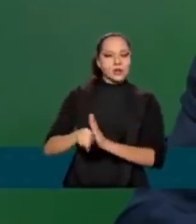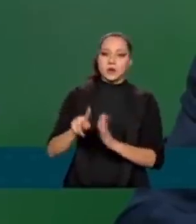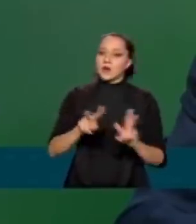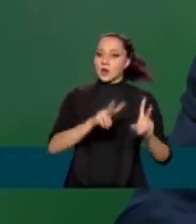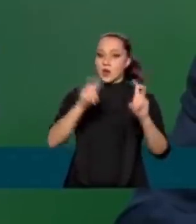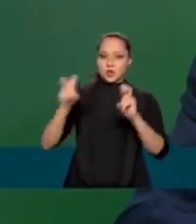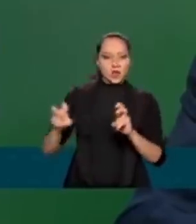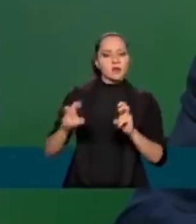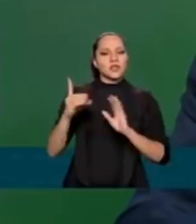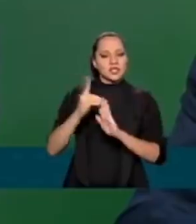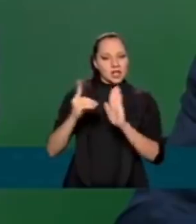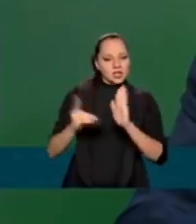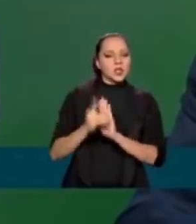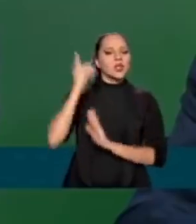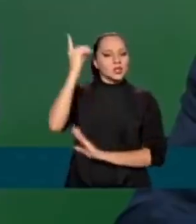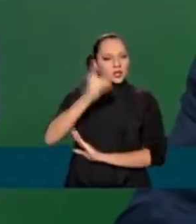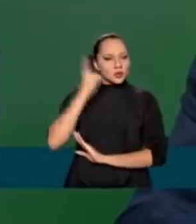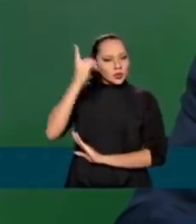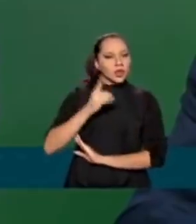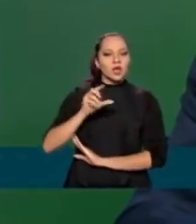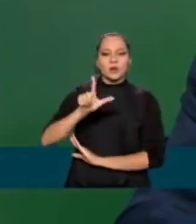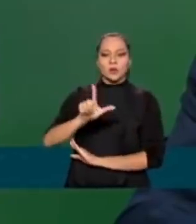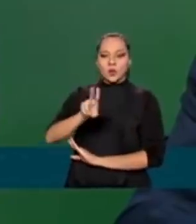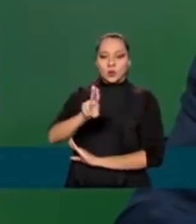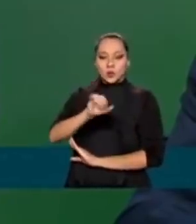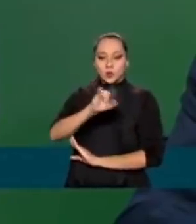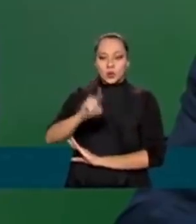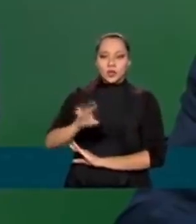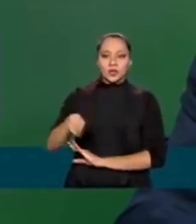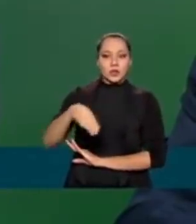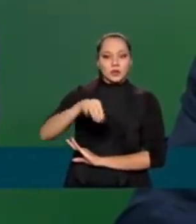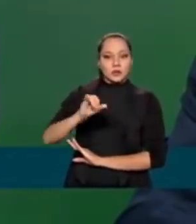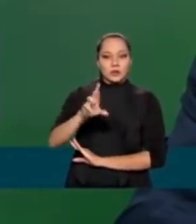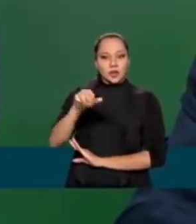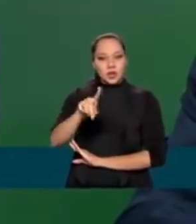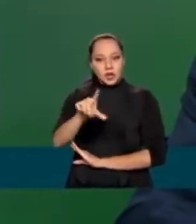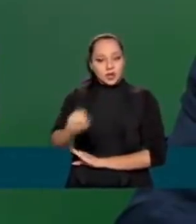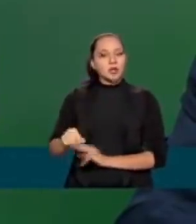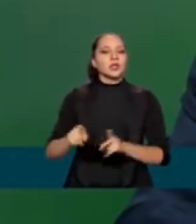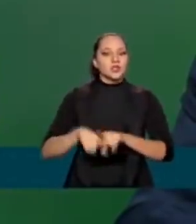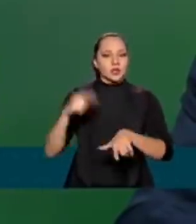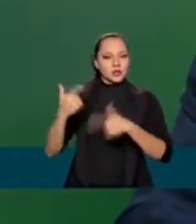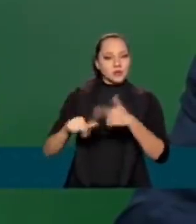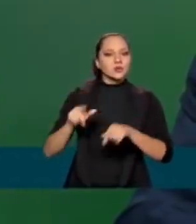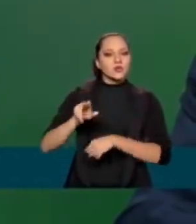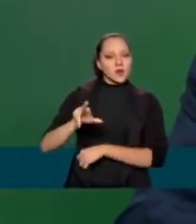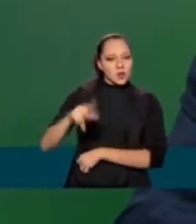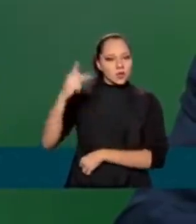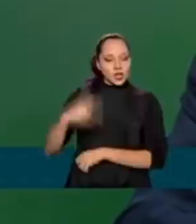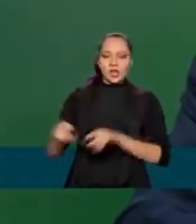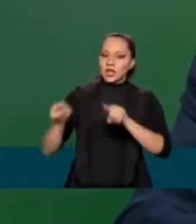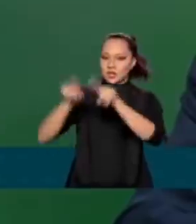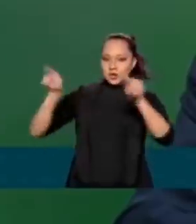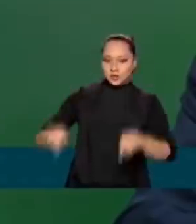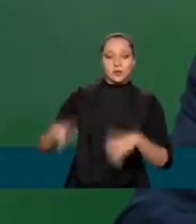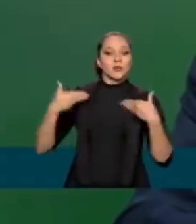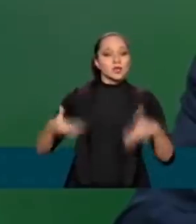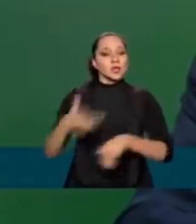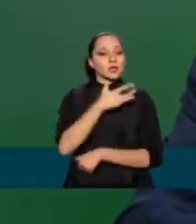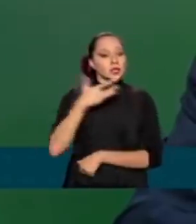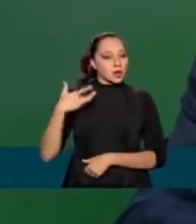as declarações do deputado Luiz Miranda, sobre as atividades do seu irmão, servidor público do Ministério da